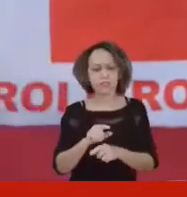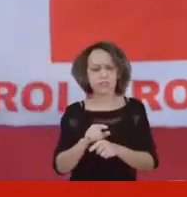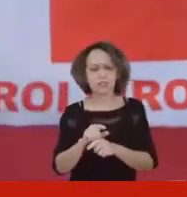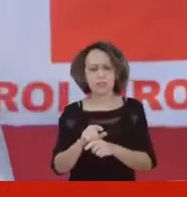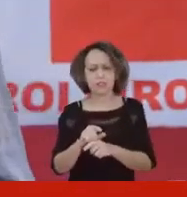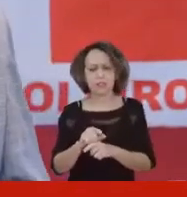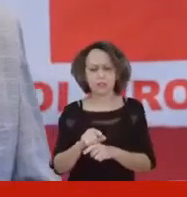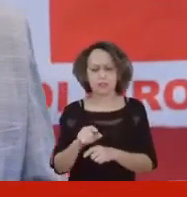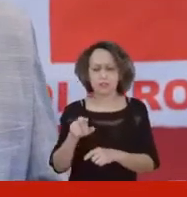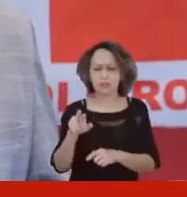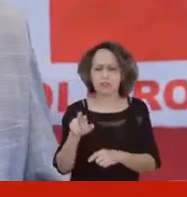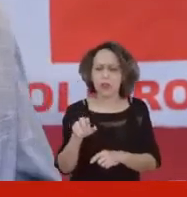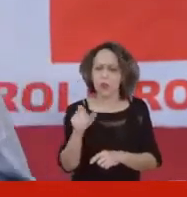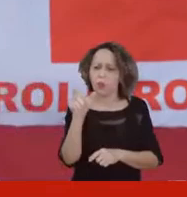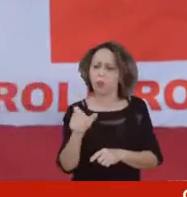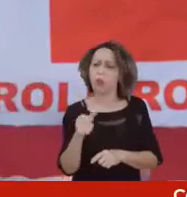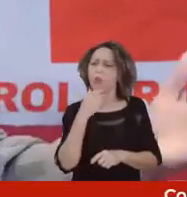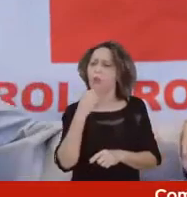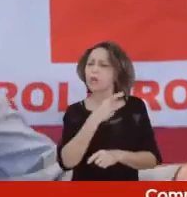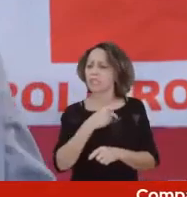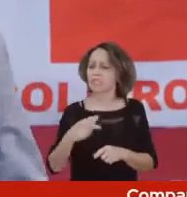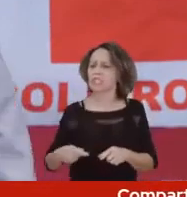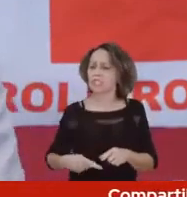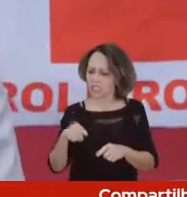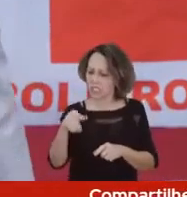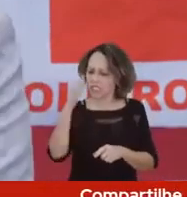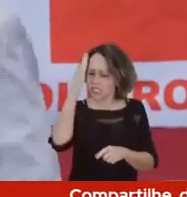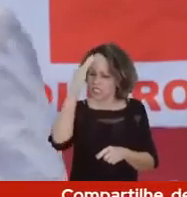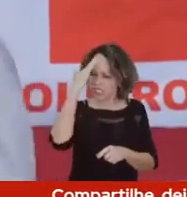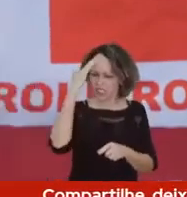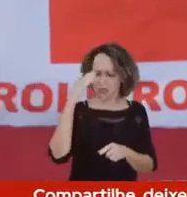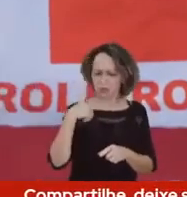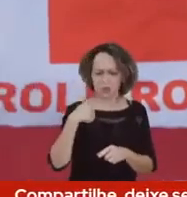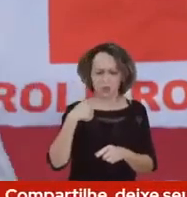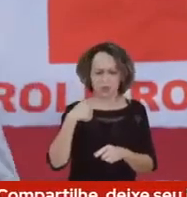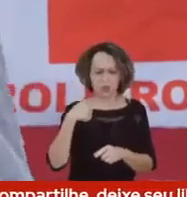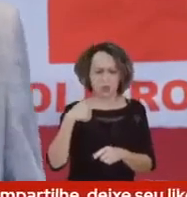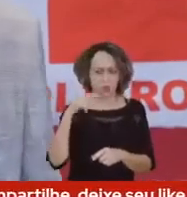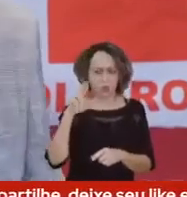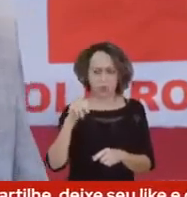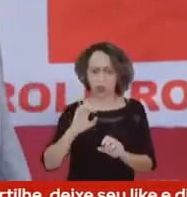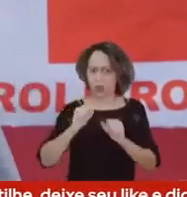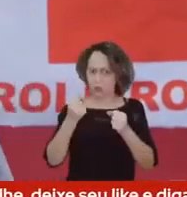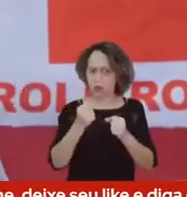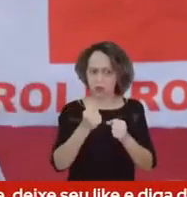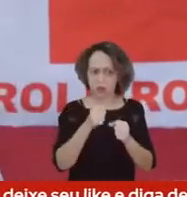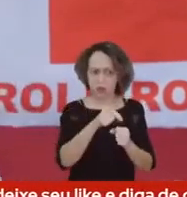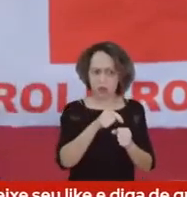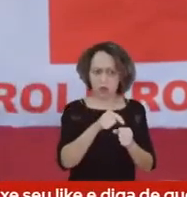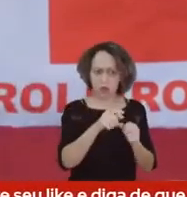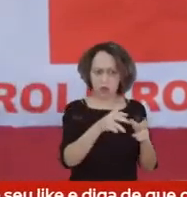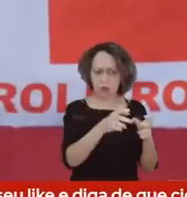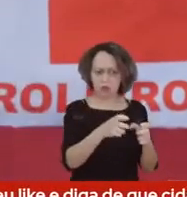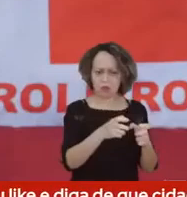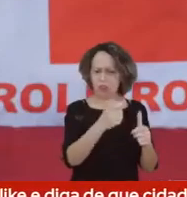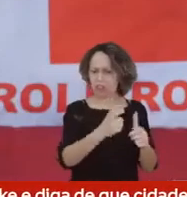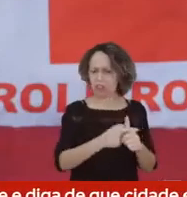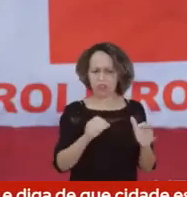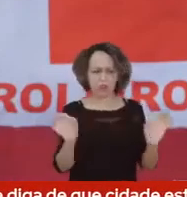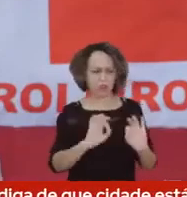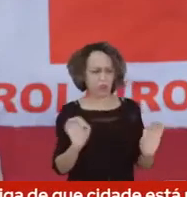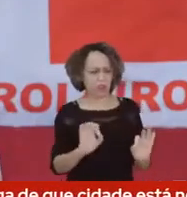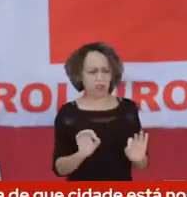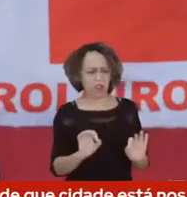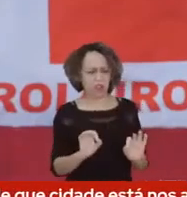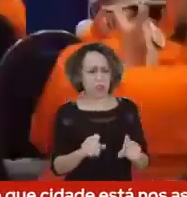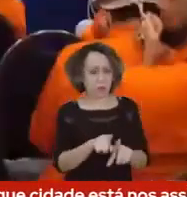fosse deficitária. Mas é preciso repartir esse lucro com quem é responsável por ela, que é o povo brasileiro.